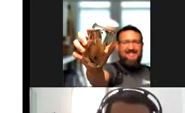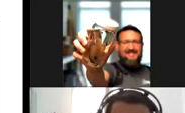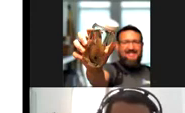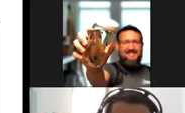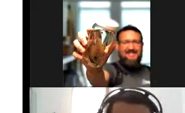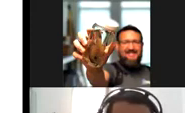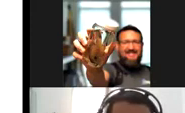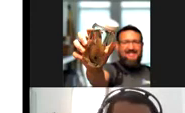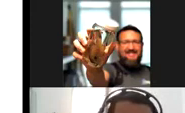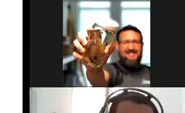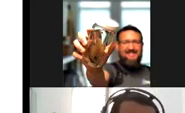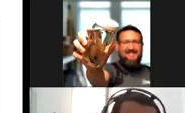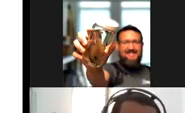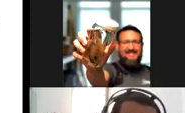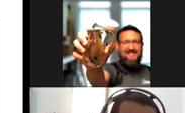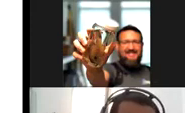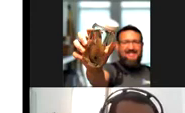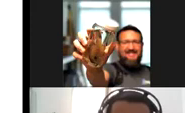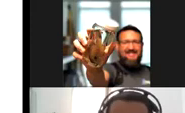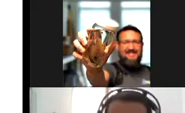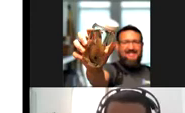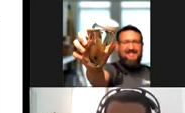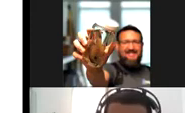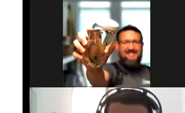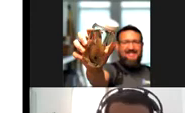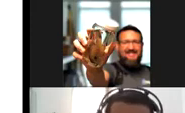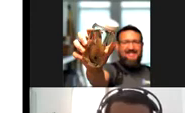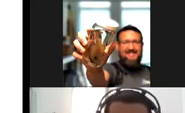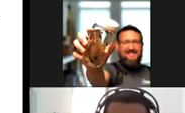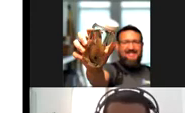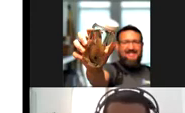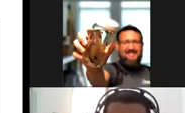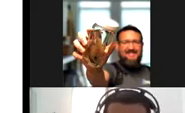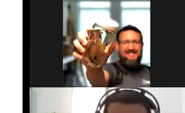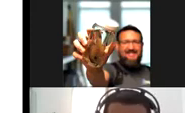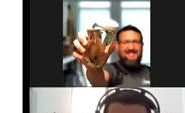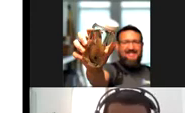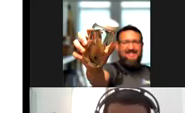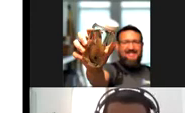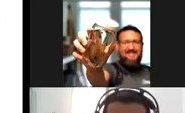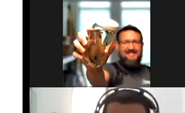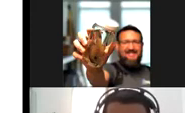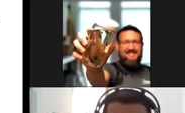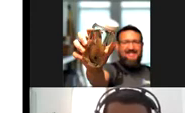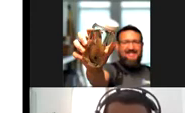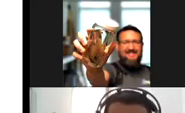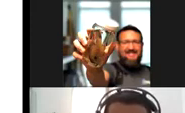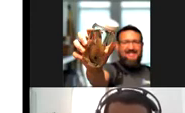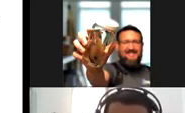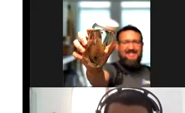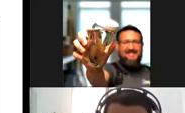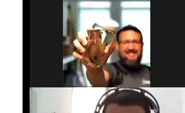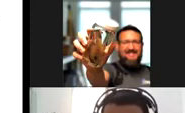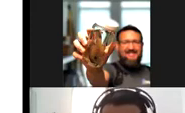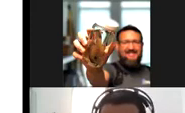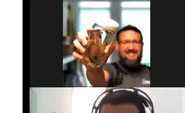de indivíduos susceptíveis que podiam ser infectados e aí podiam se recuperar, com base nessas equações, né? E davam essas curvas.